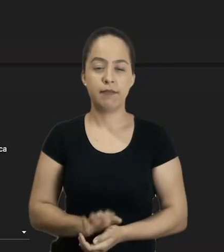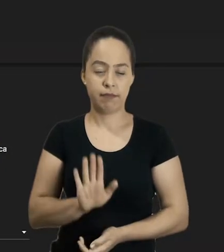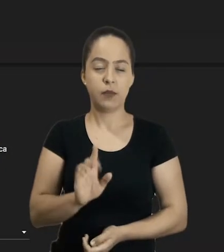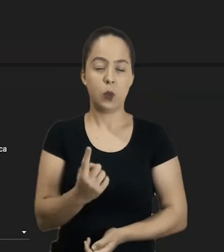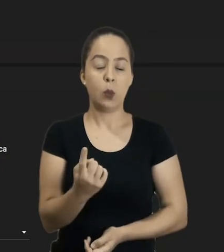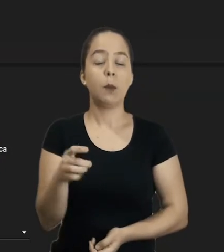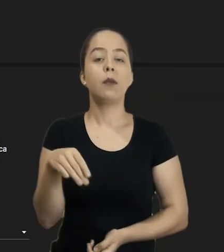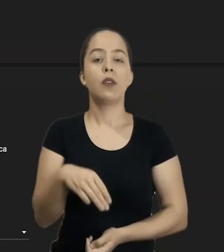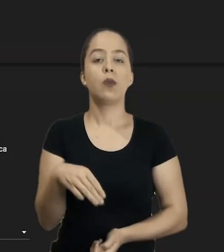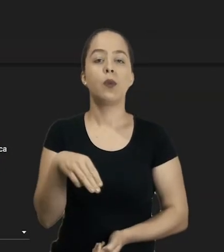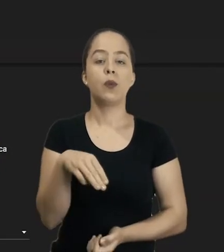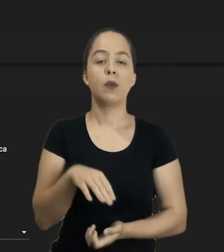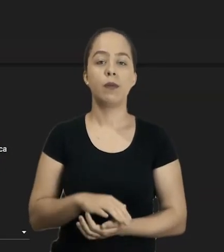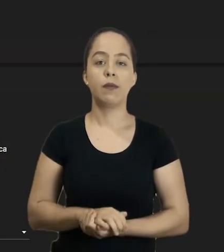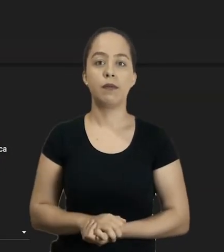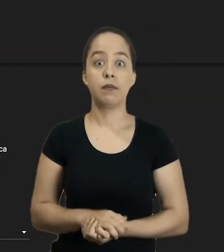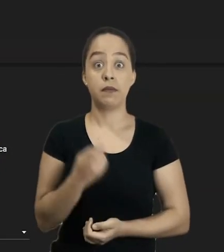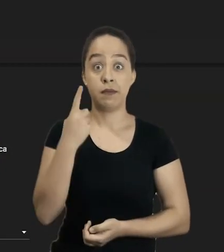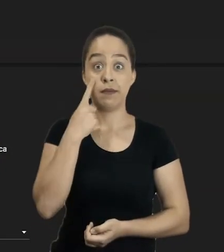Só um momento.